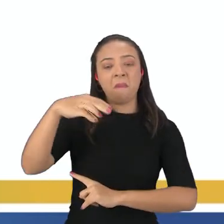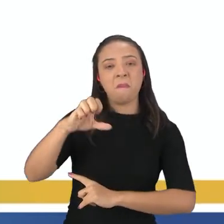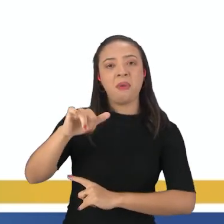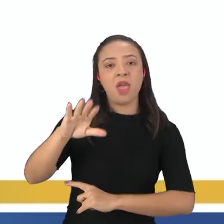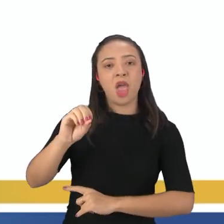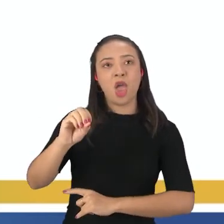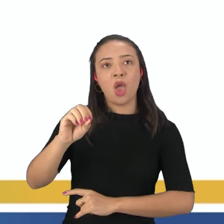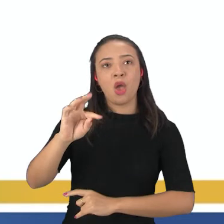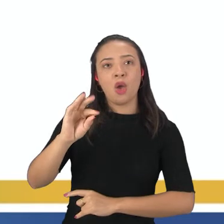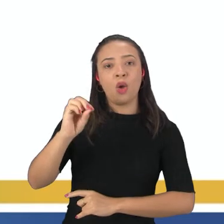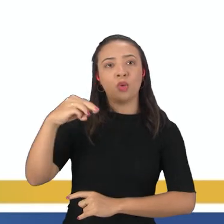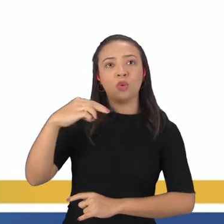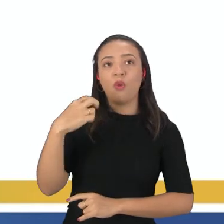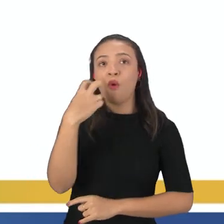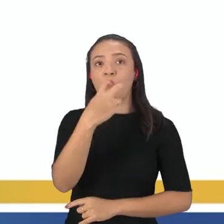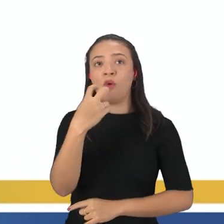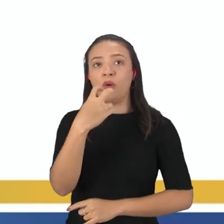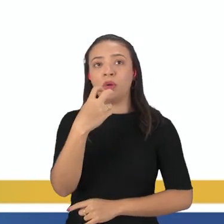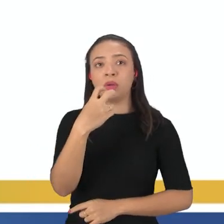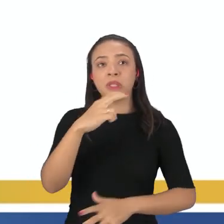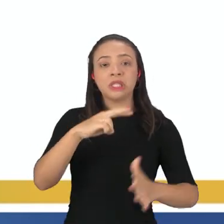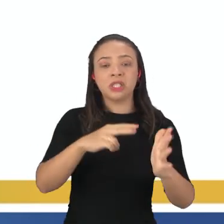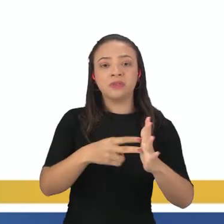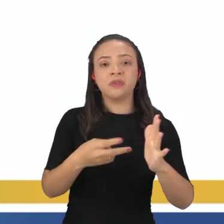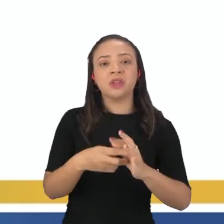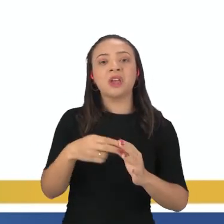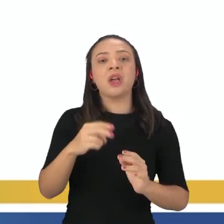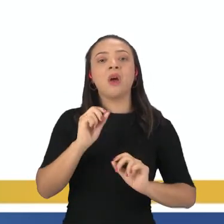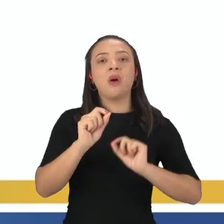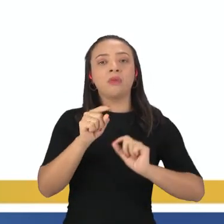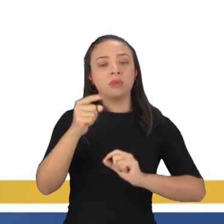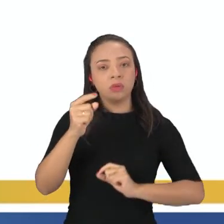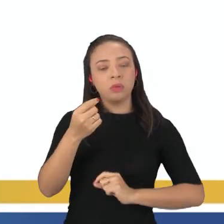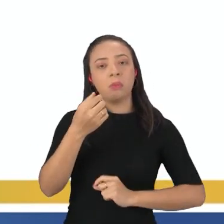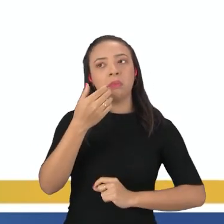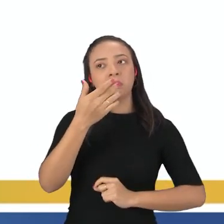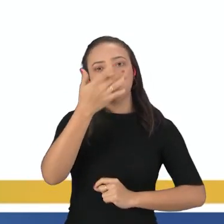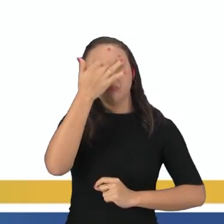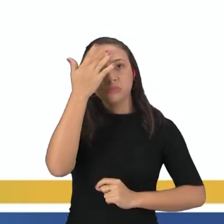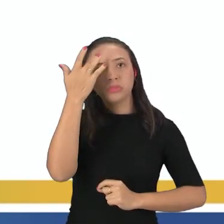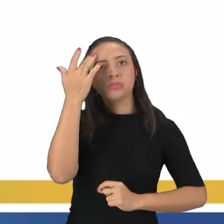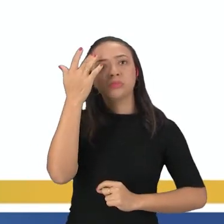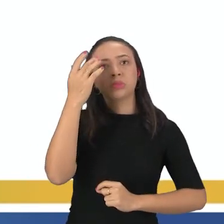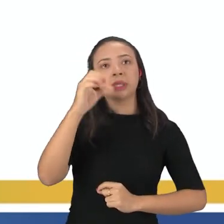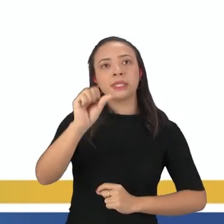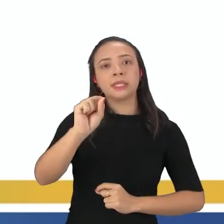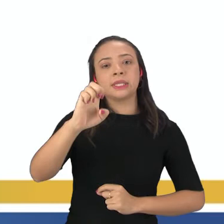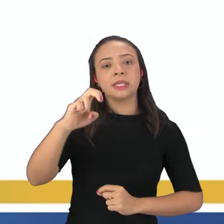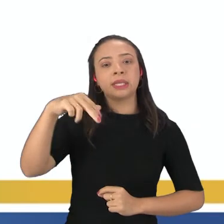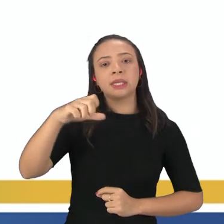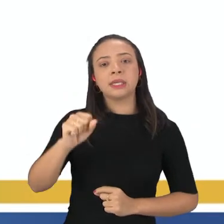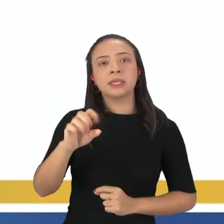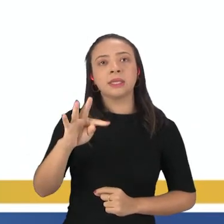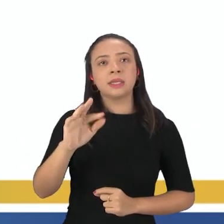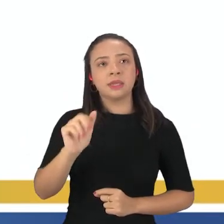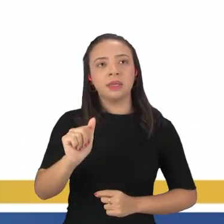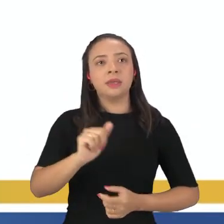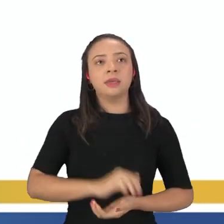tom, índice de sua sensatez. C. Estava só naquela